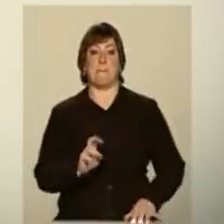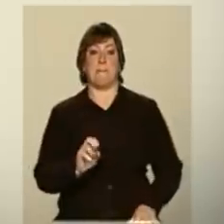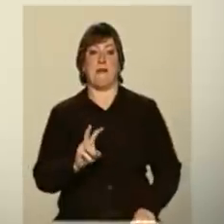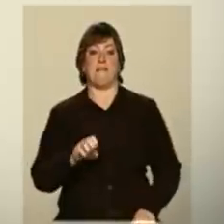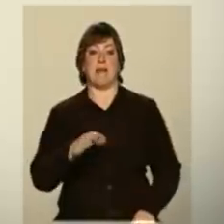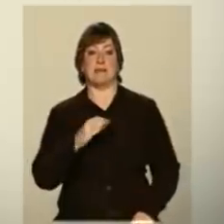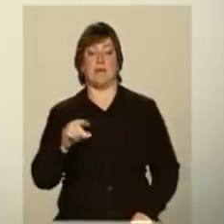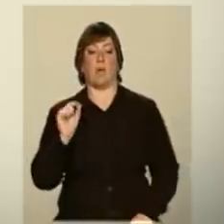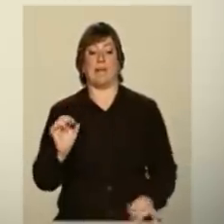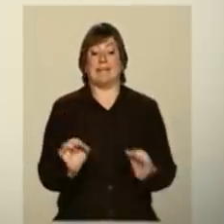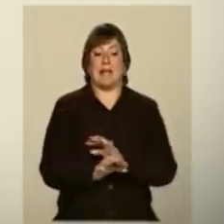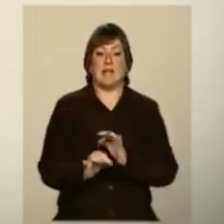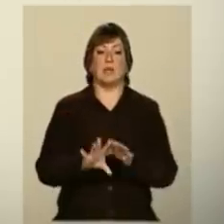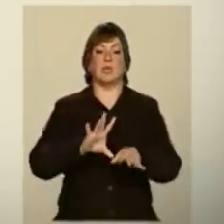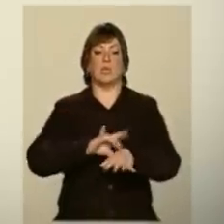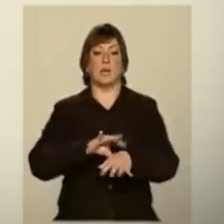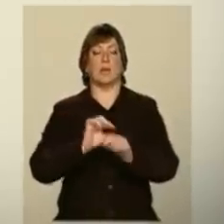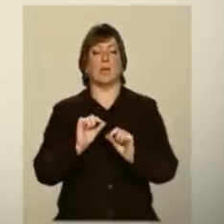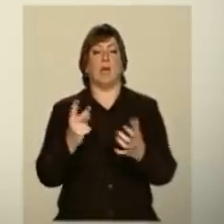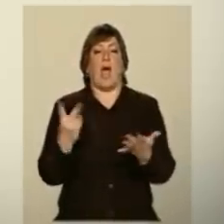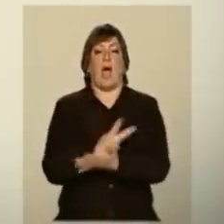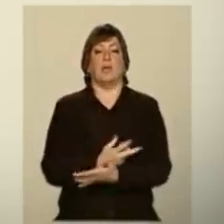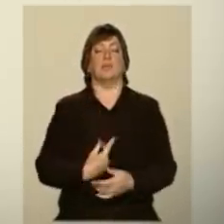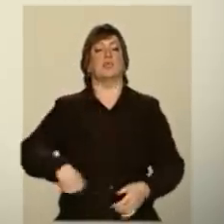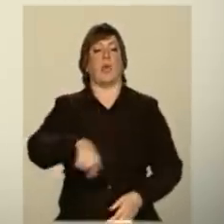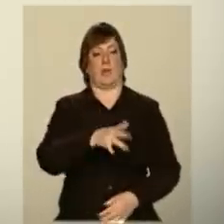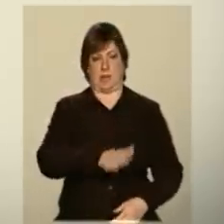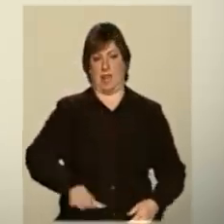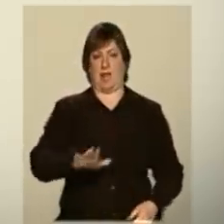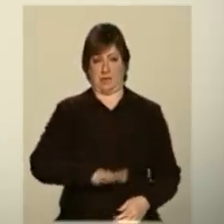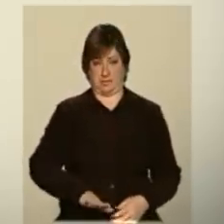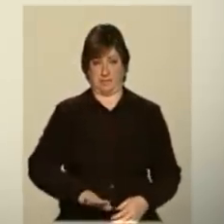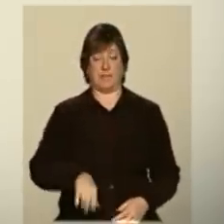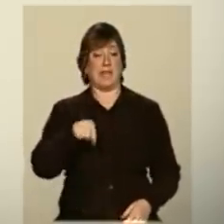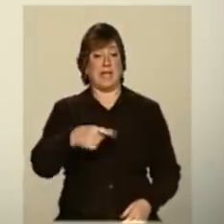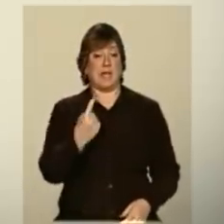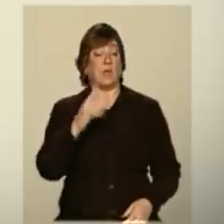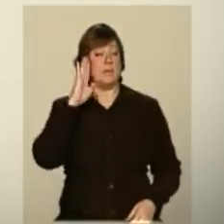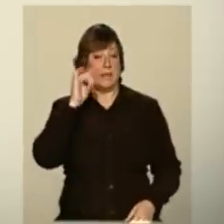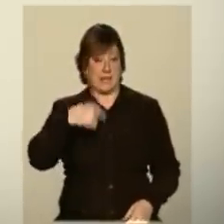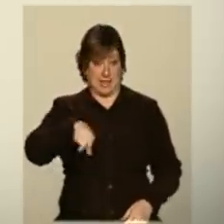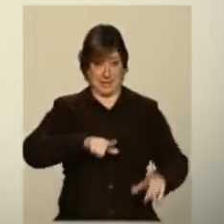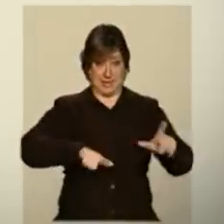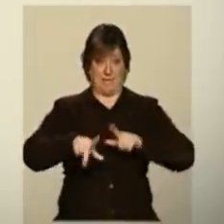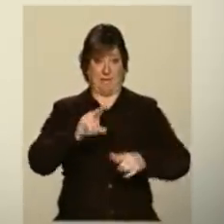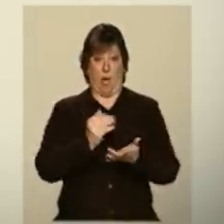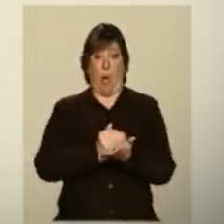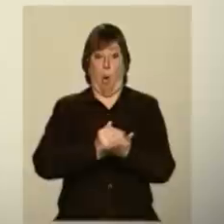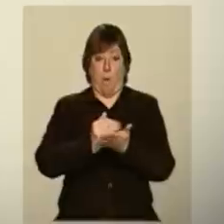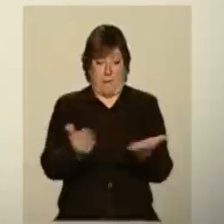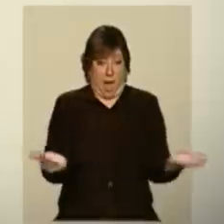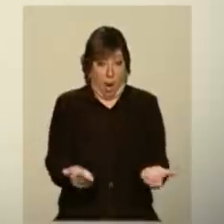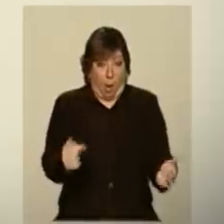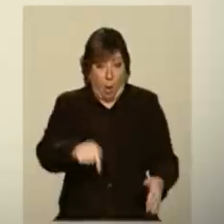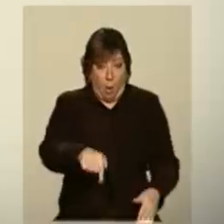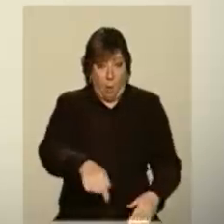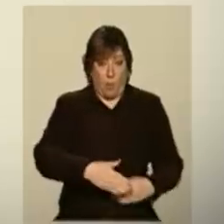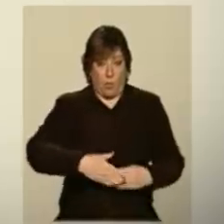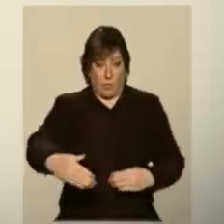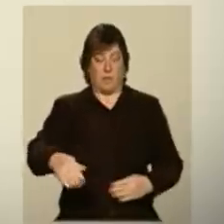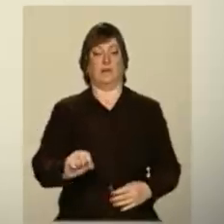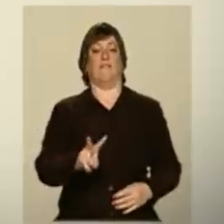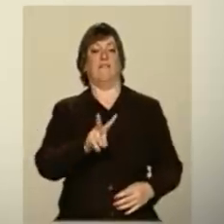doenças que afetam nossas crianças uma dessas ações que vai começar agora vai